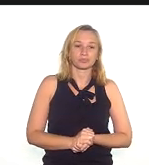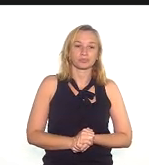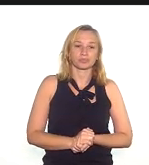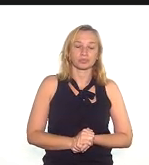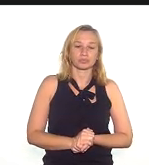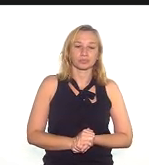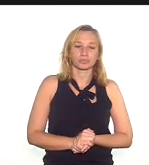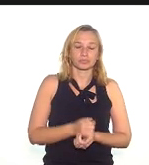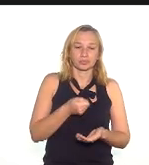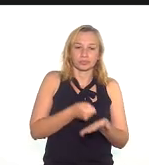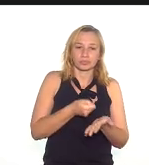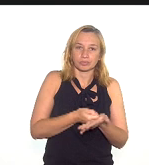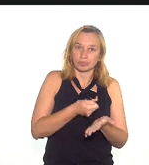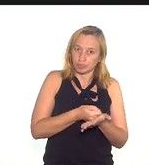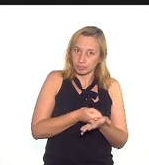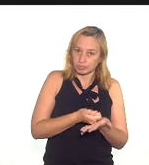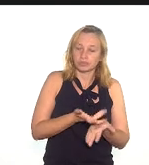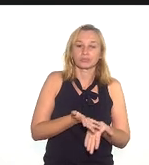dessa obrigação